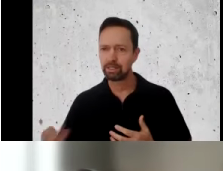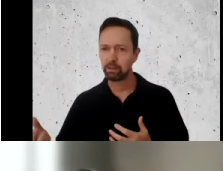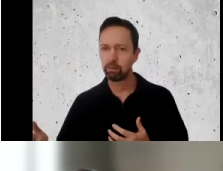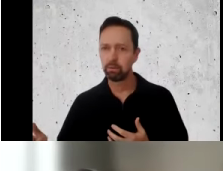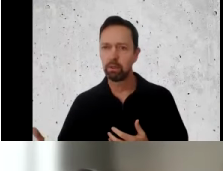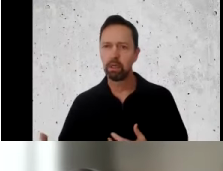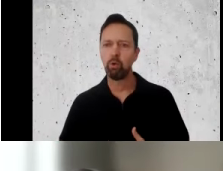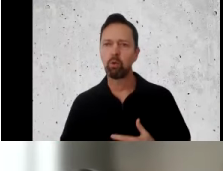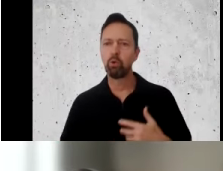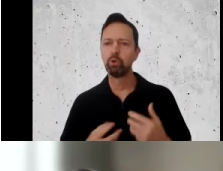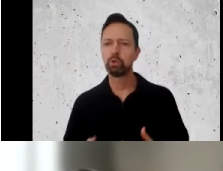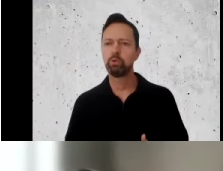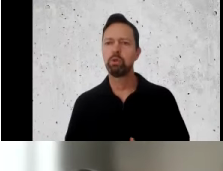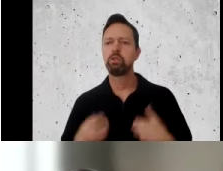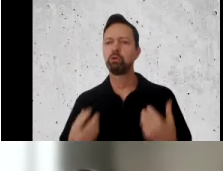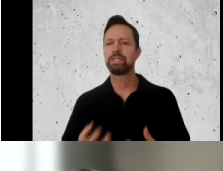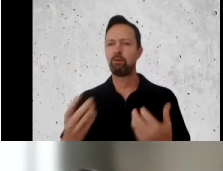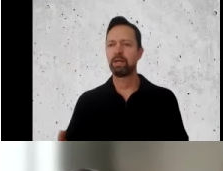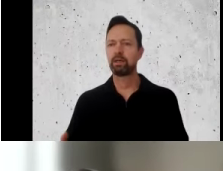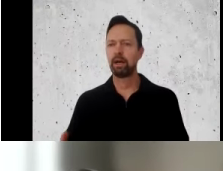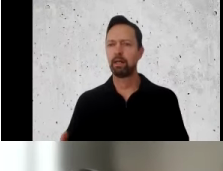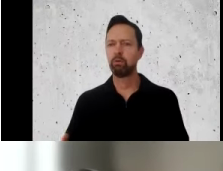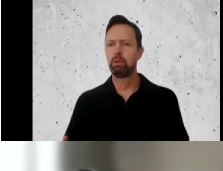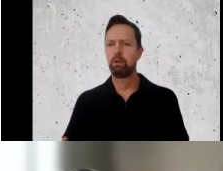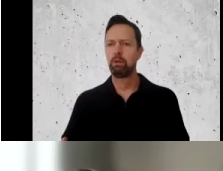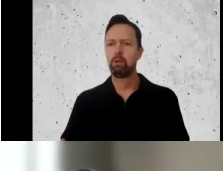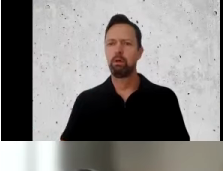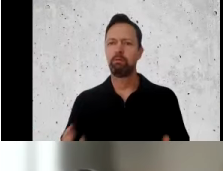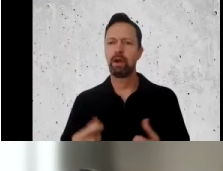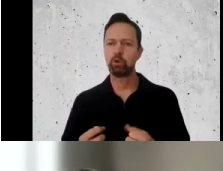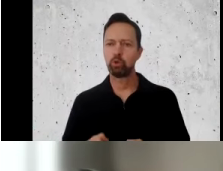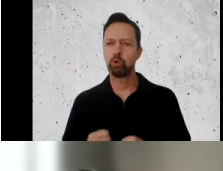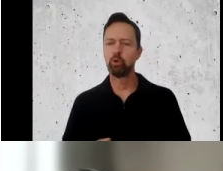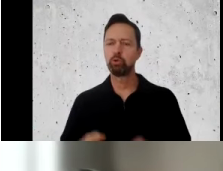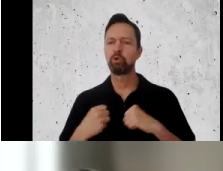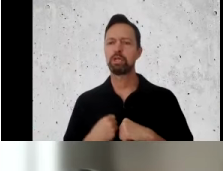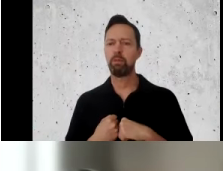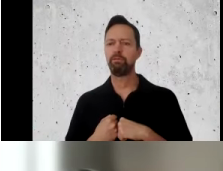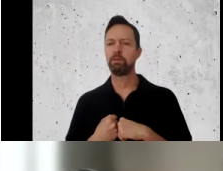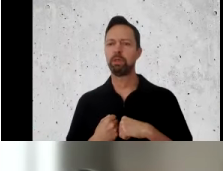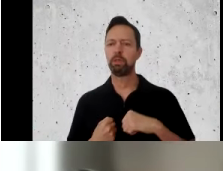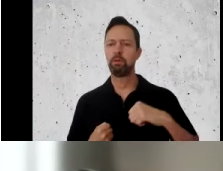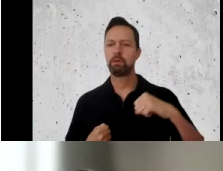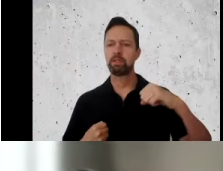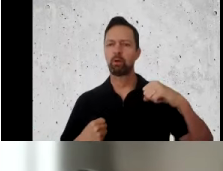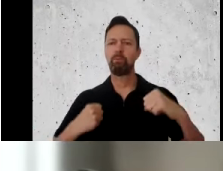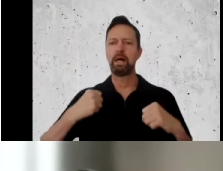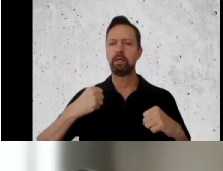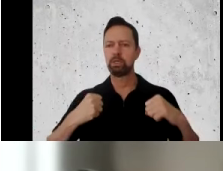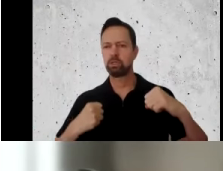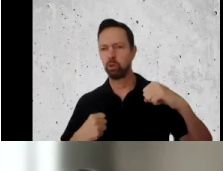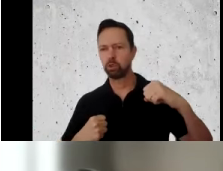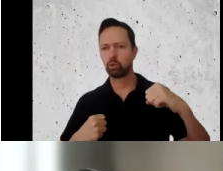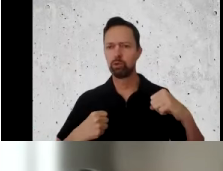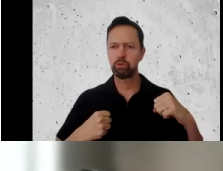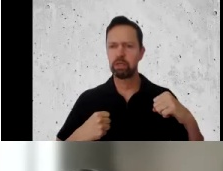de transação. É o custo de usar o mercado versus o custo de usar uma firma. Você está